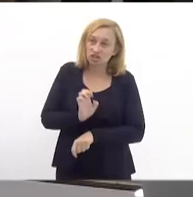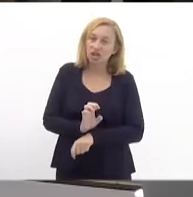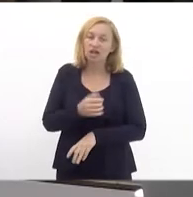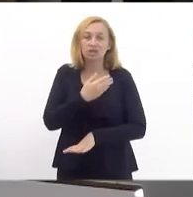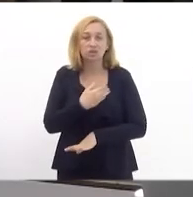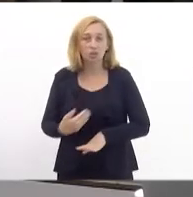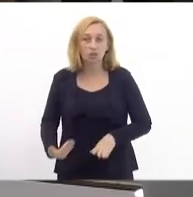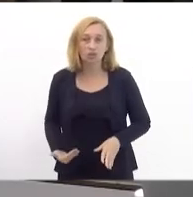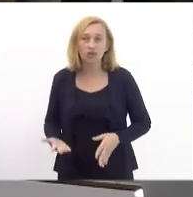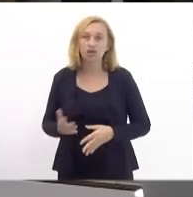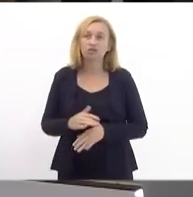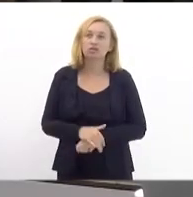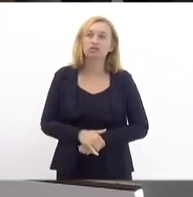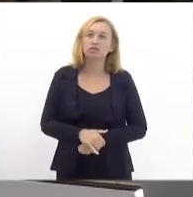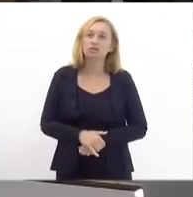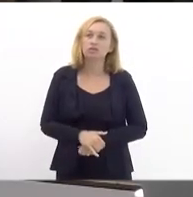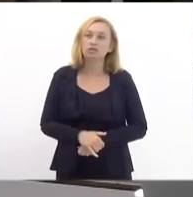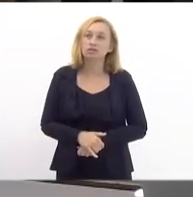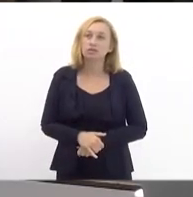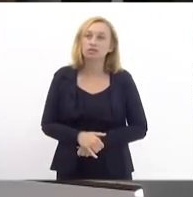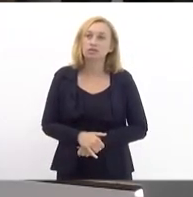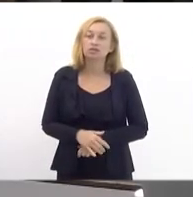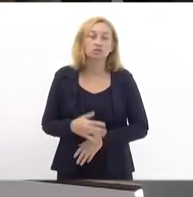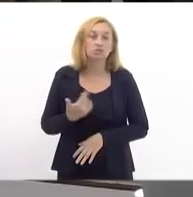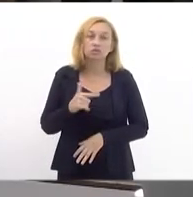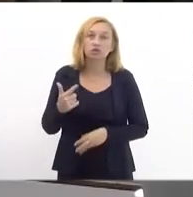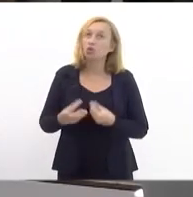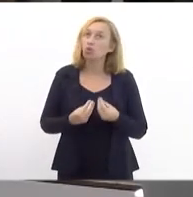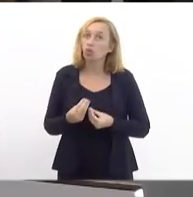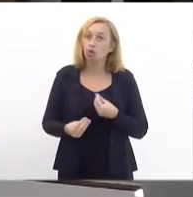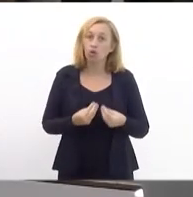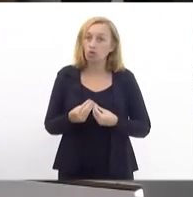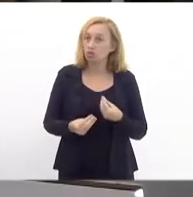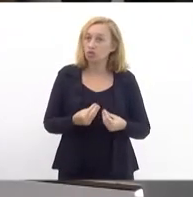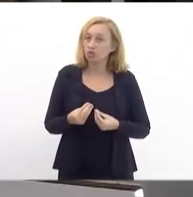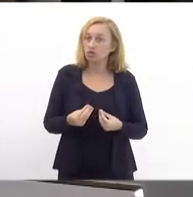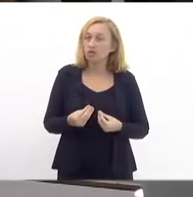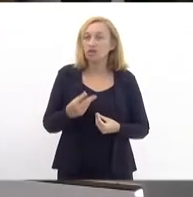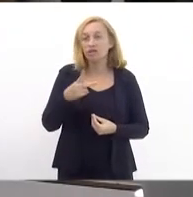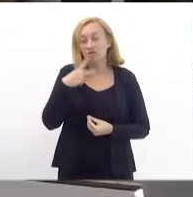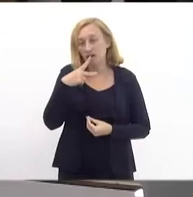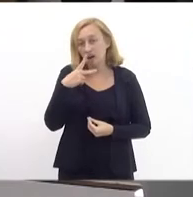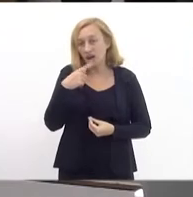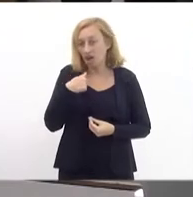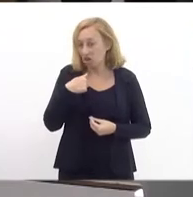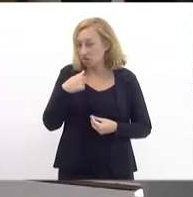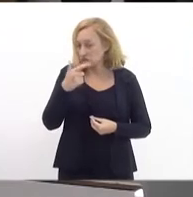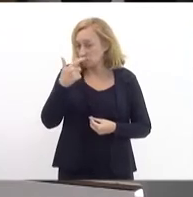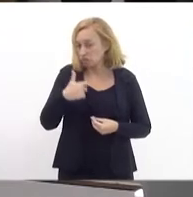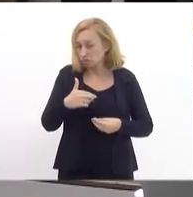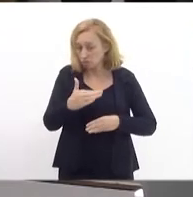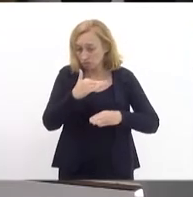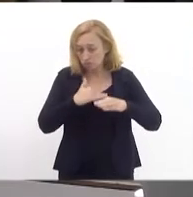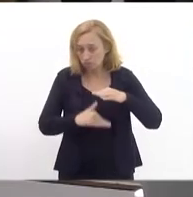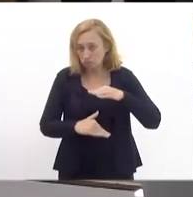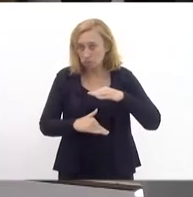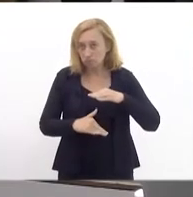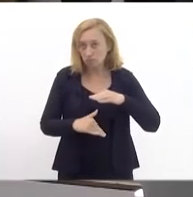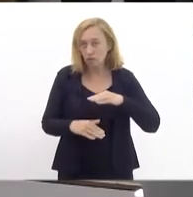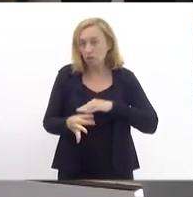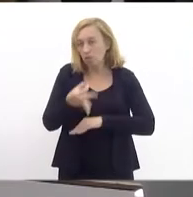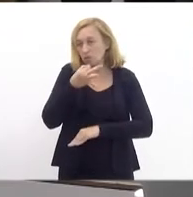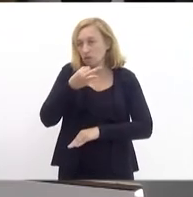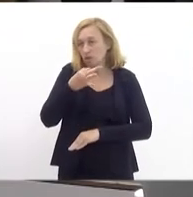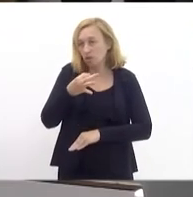governo. Eu realmente não tenho como, assim, de bate-pronto, dar uma opinião pessoal, uma